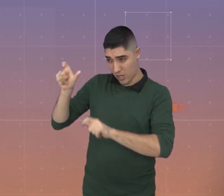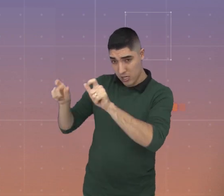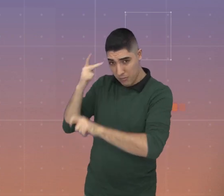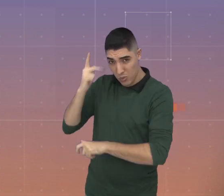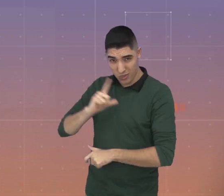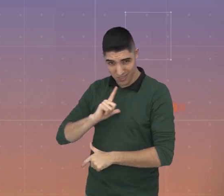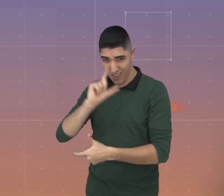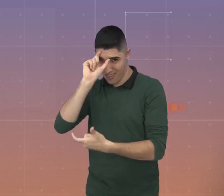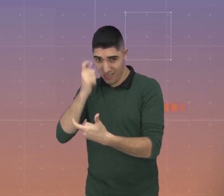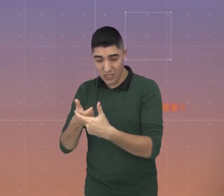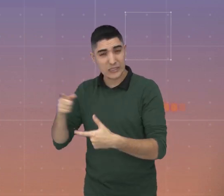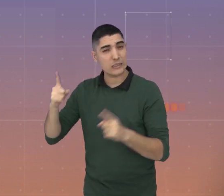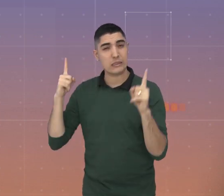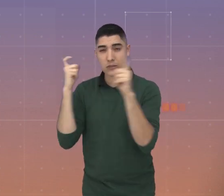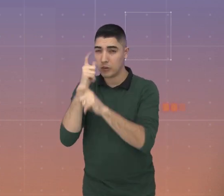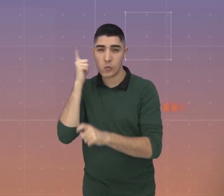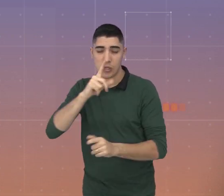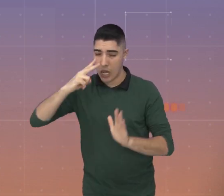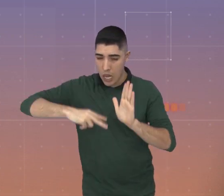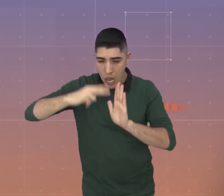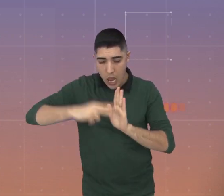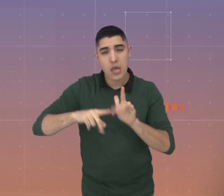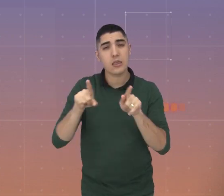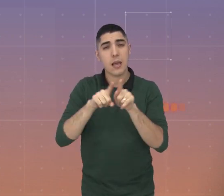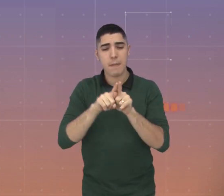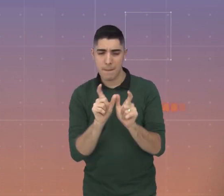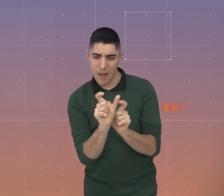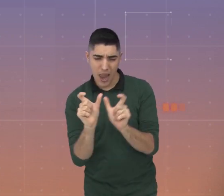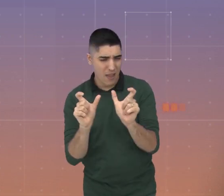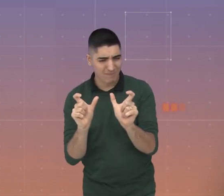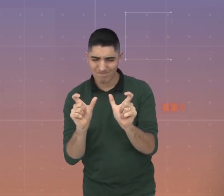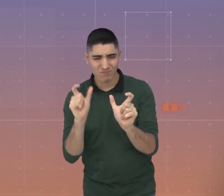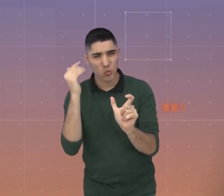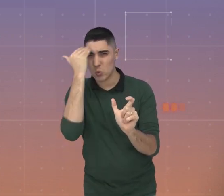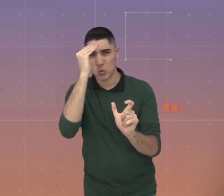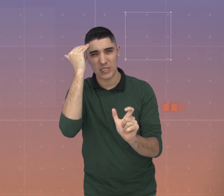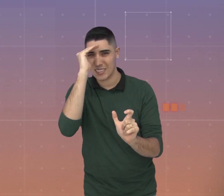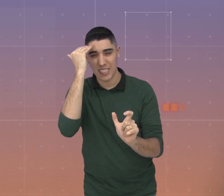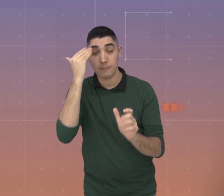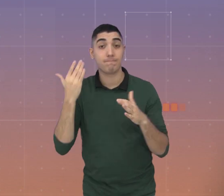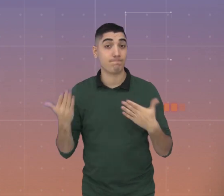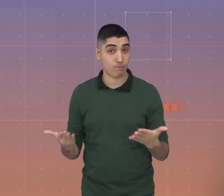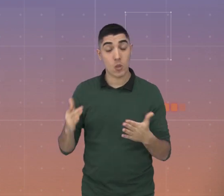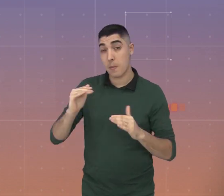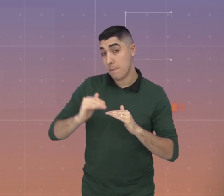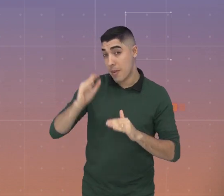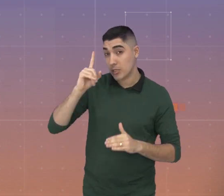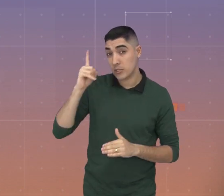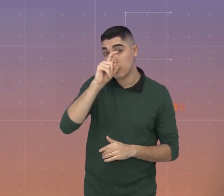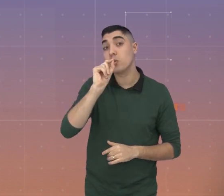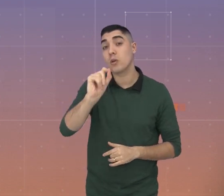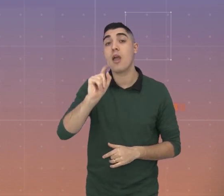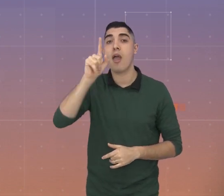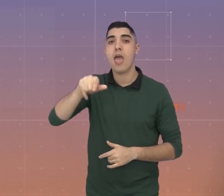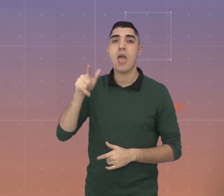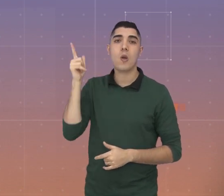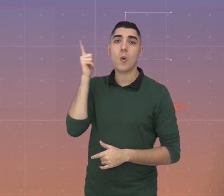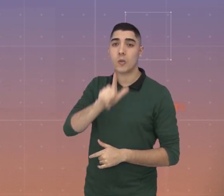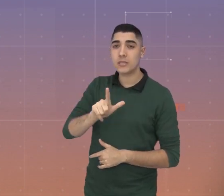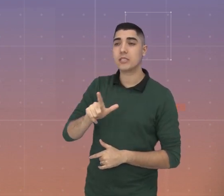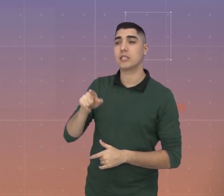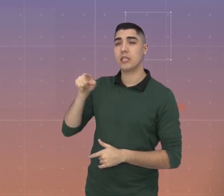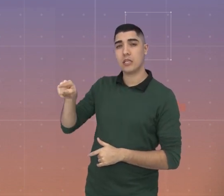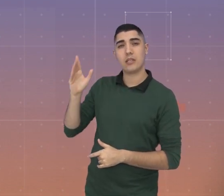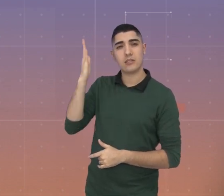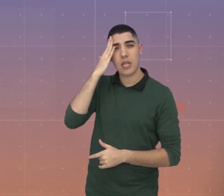com o problema tem dificuldades com a leitura e o reconhecimento de palavras. E o maior obstáculo ainda está